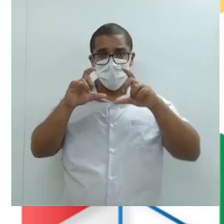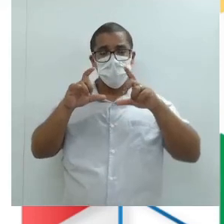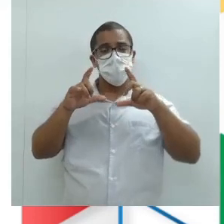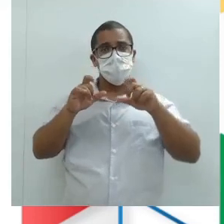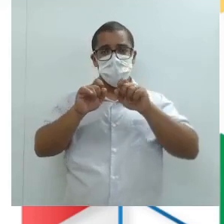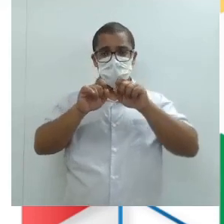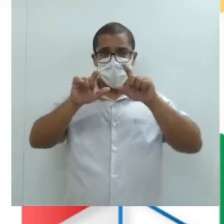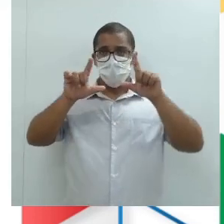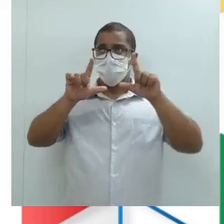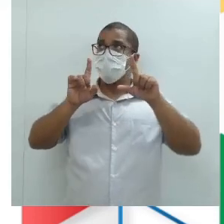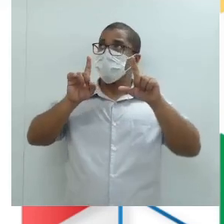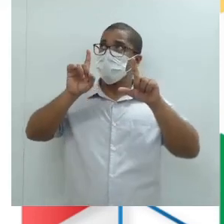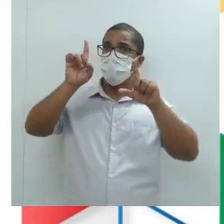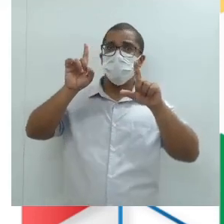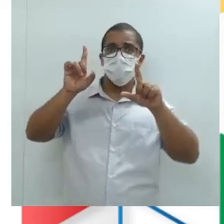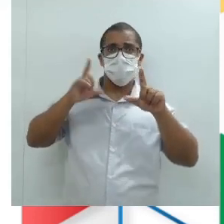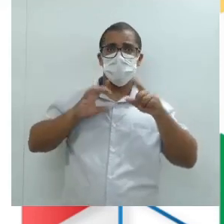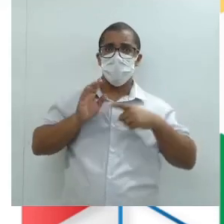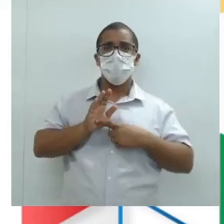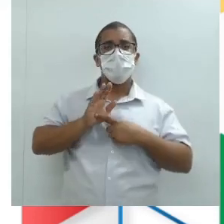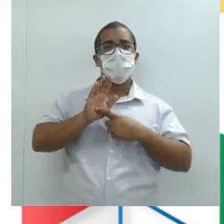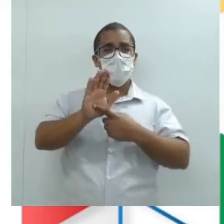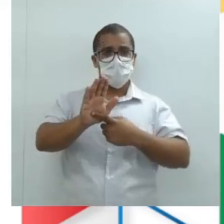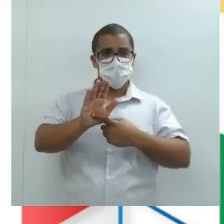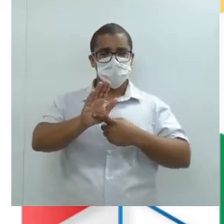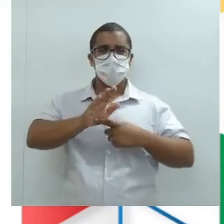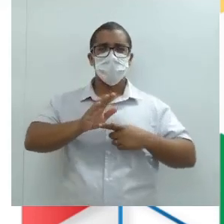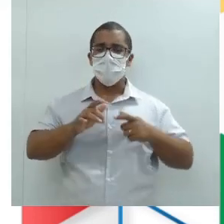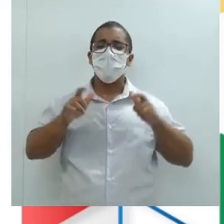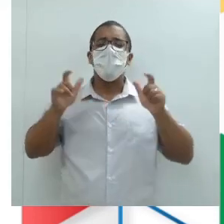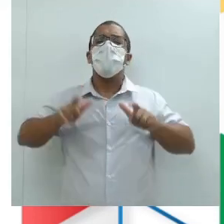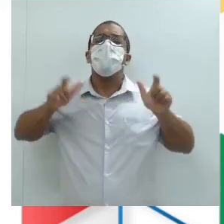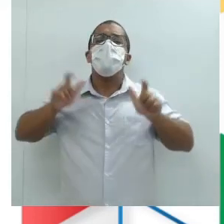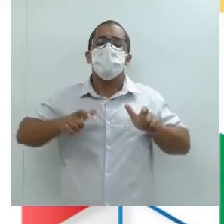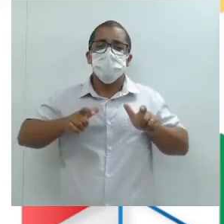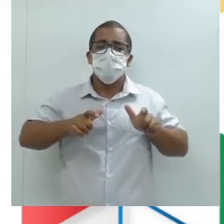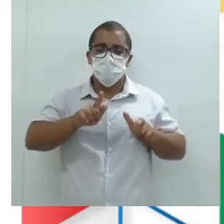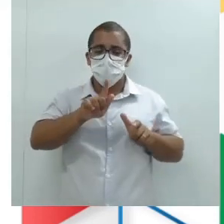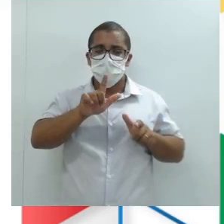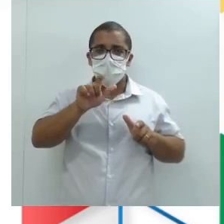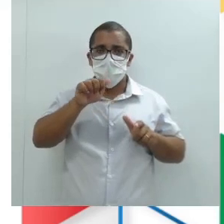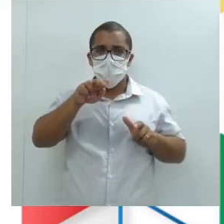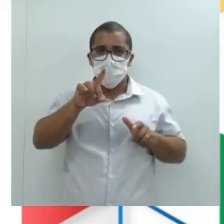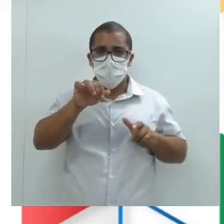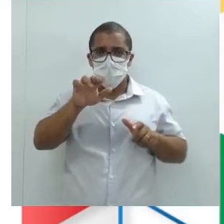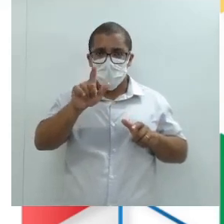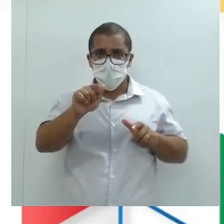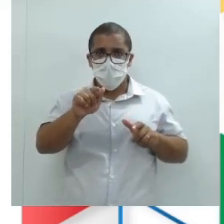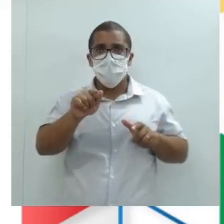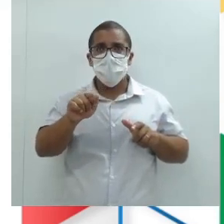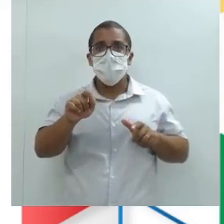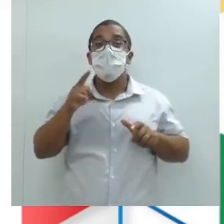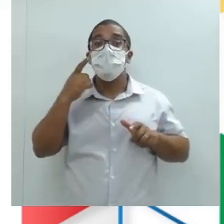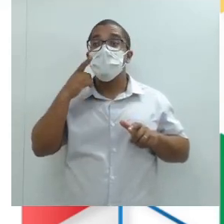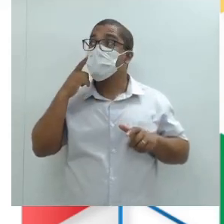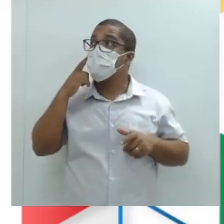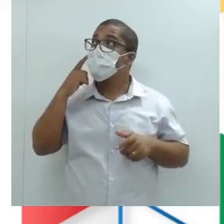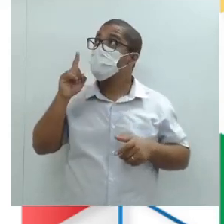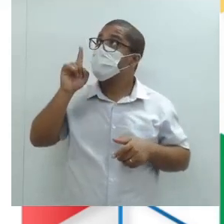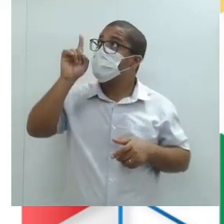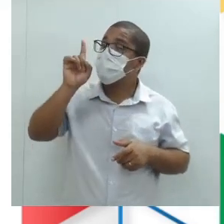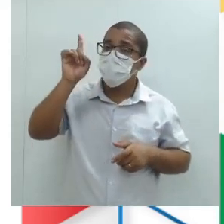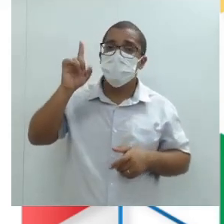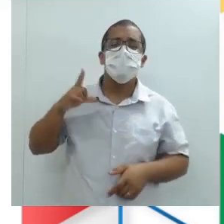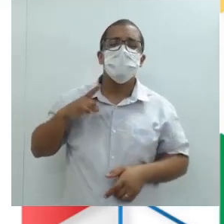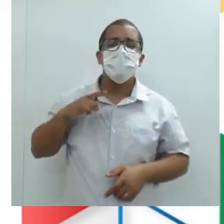onde está a representação dessa glândula, né? Então, quando se fala das suprarrenais, um dos principais